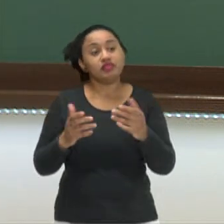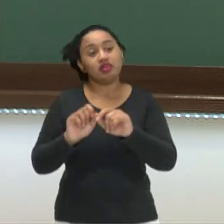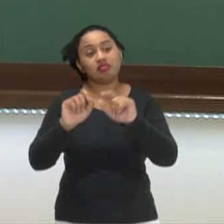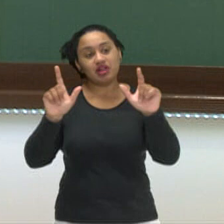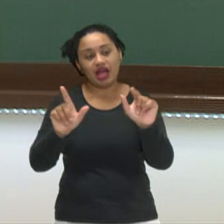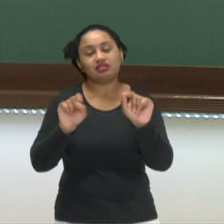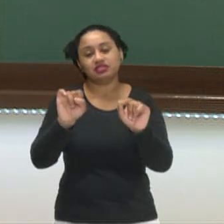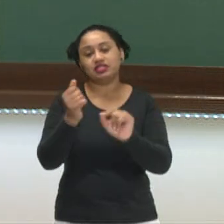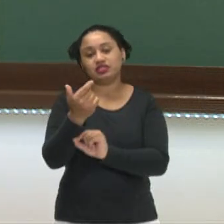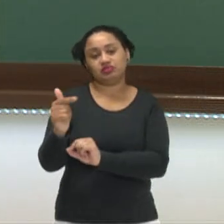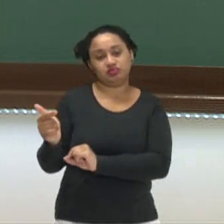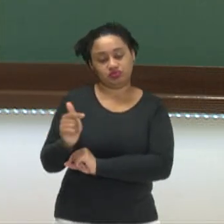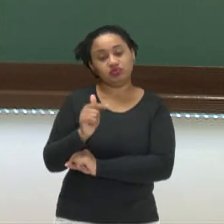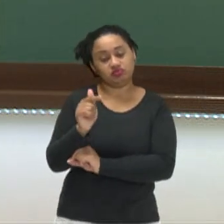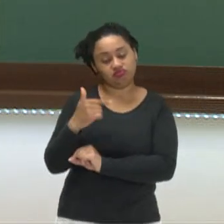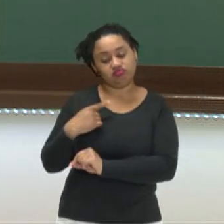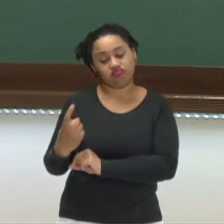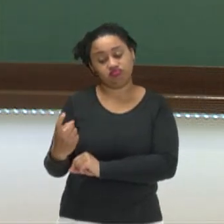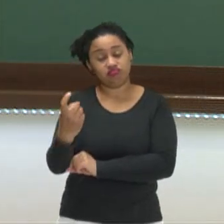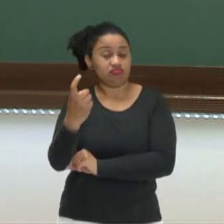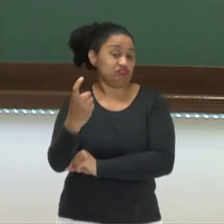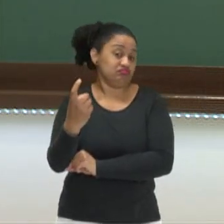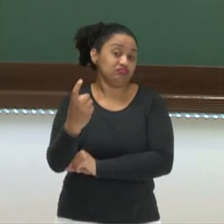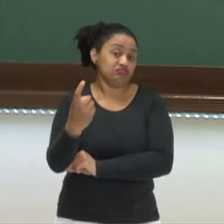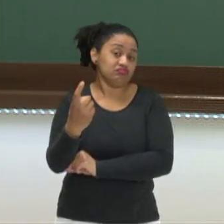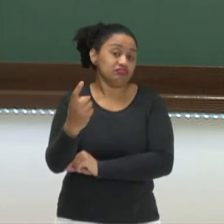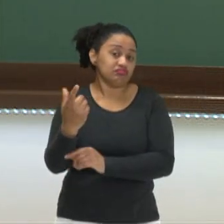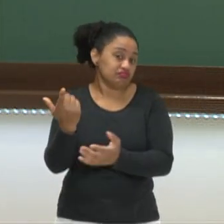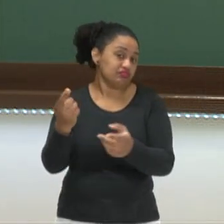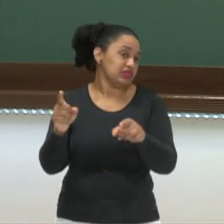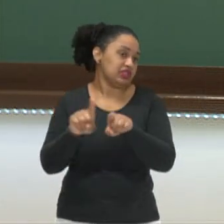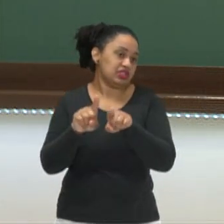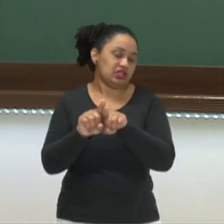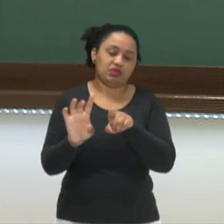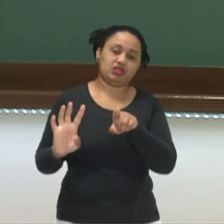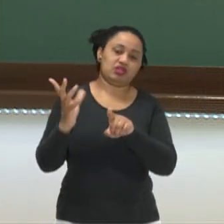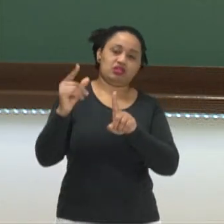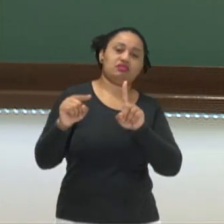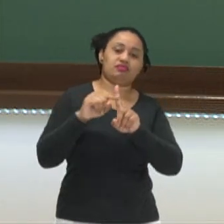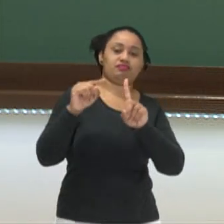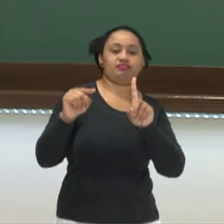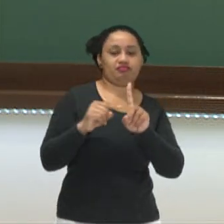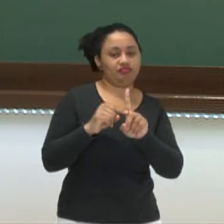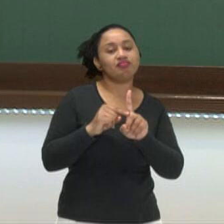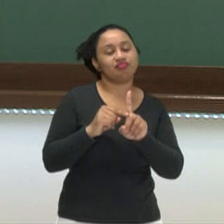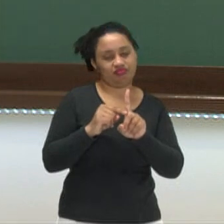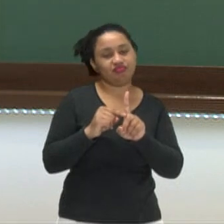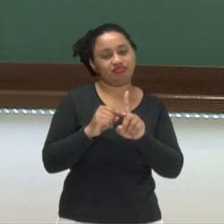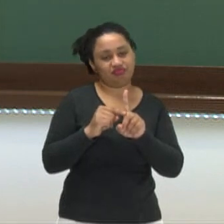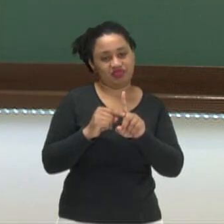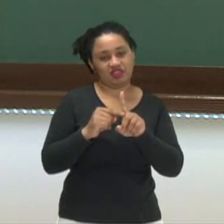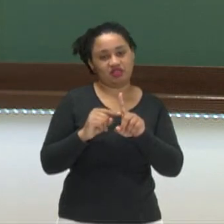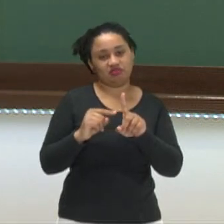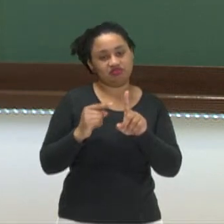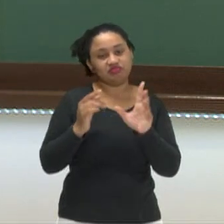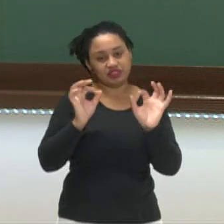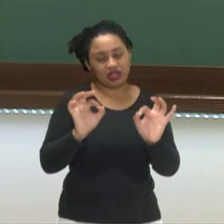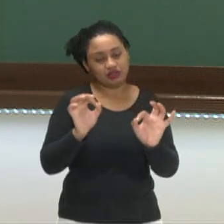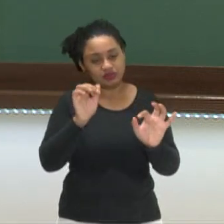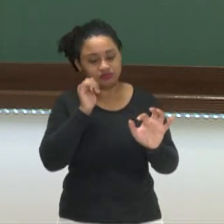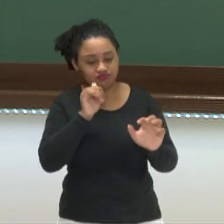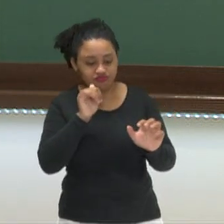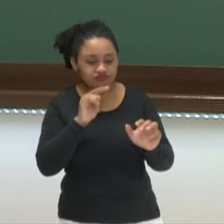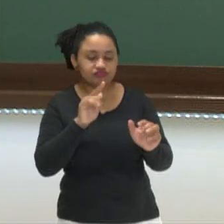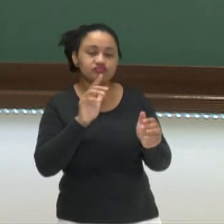se não tiver espermatozoide no sêmen, também não vai acontecer gravidez na parceira, na